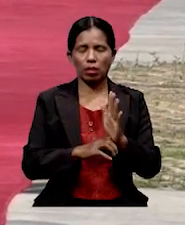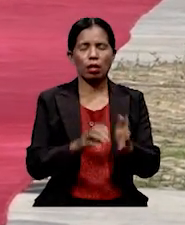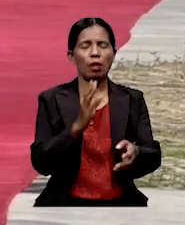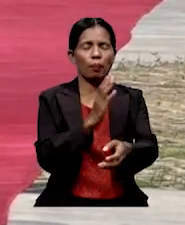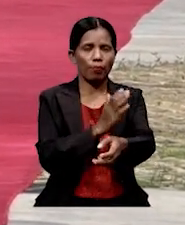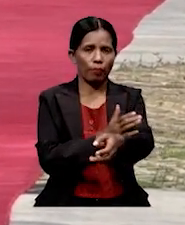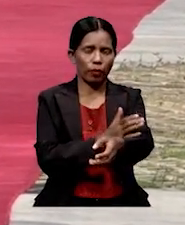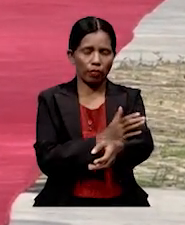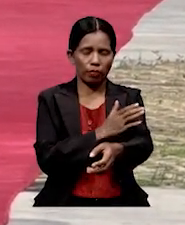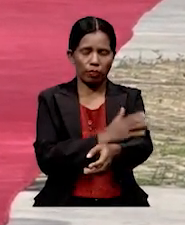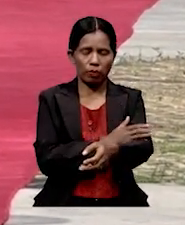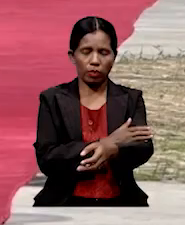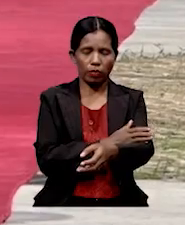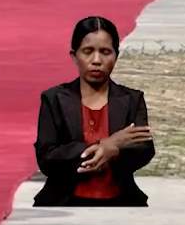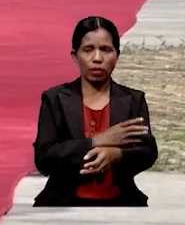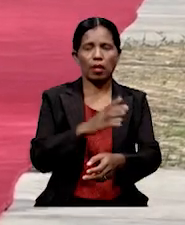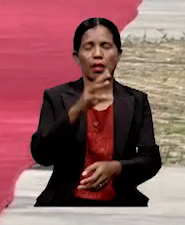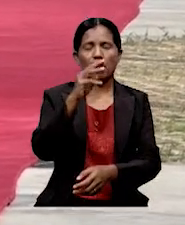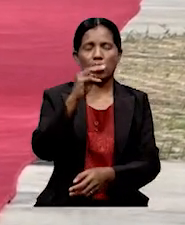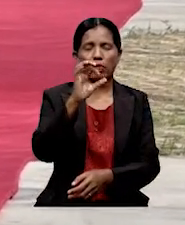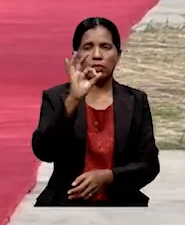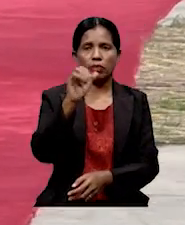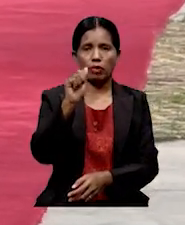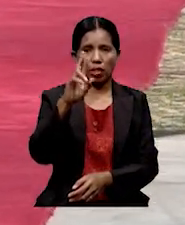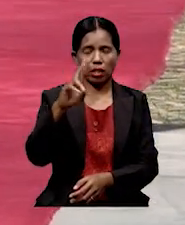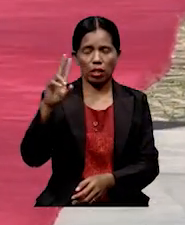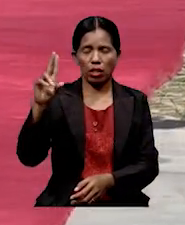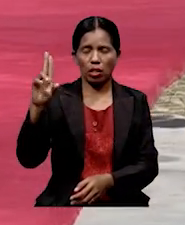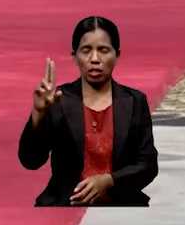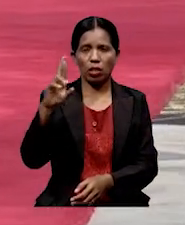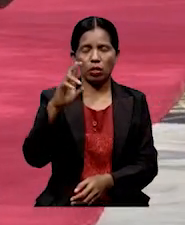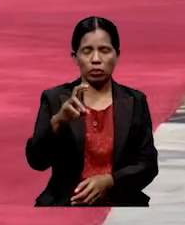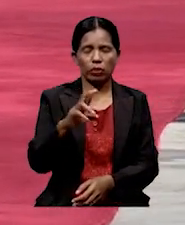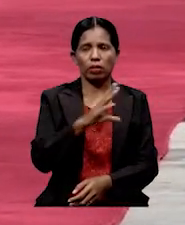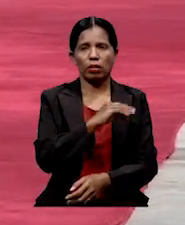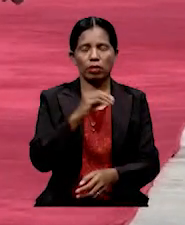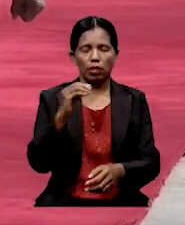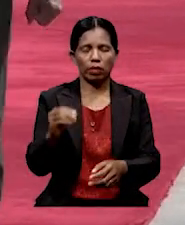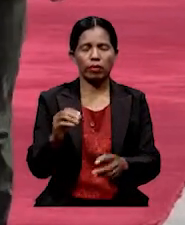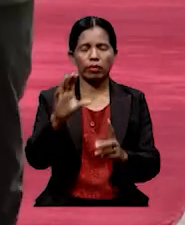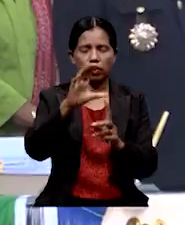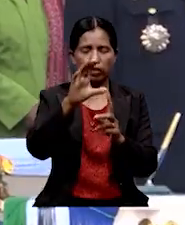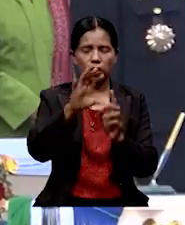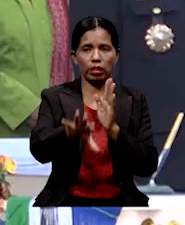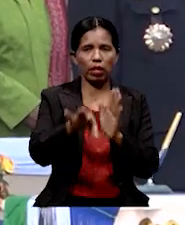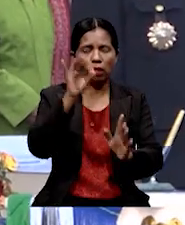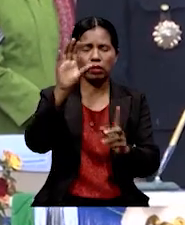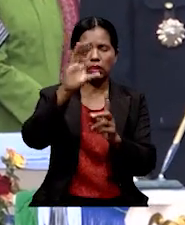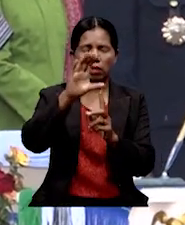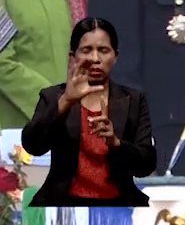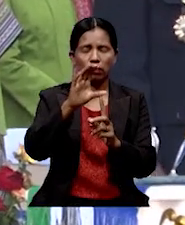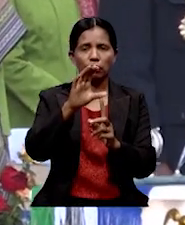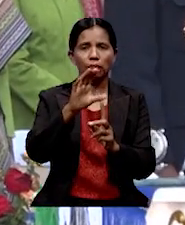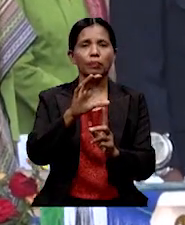Major General Domingos Raul Falu Ratelaek ba posto Tenente General, no nomeia Tenente General Falu